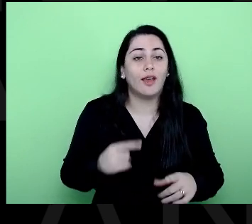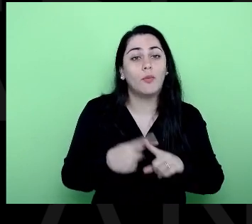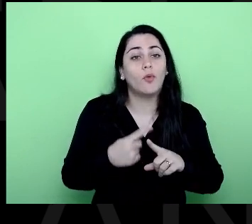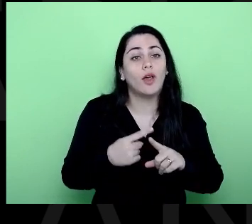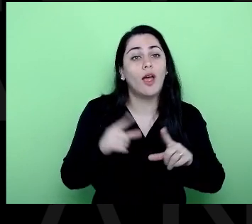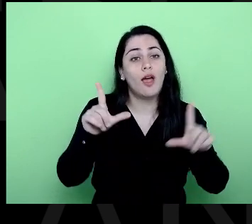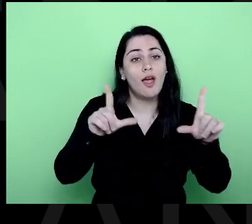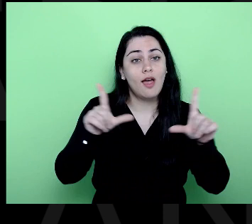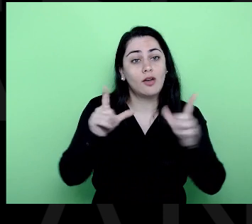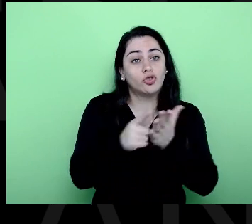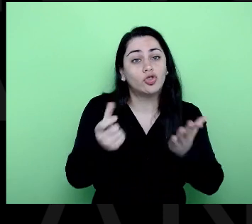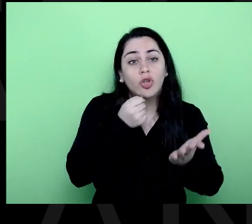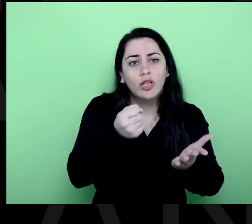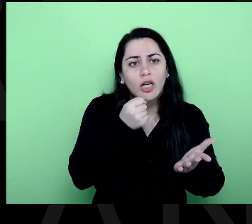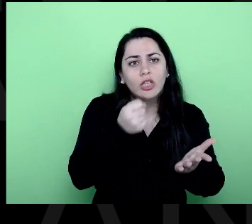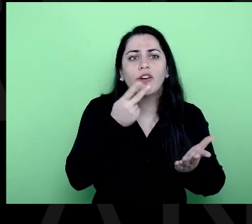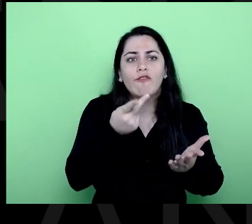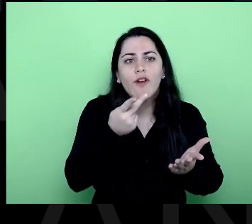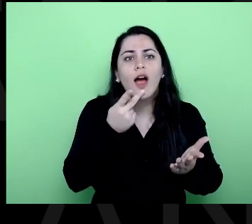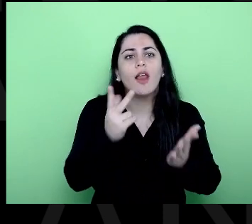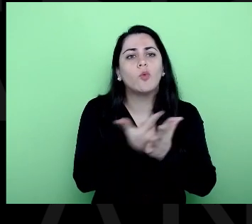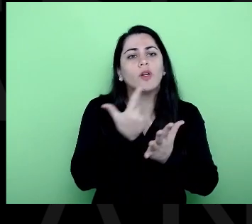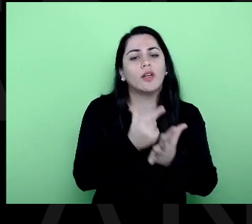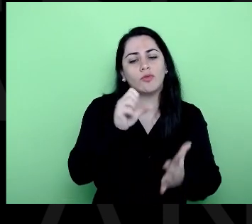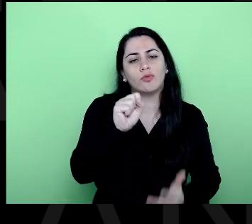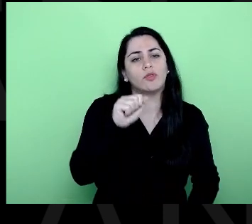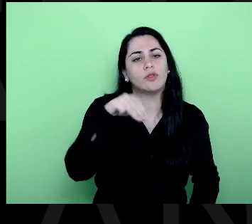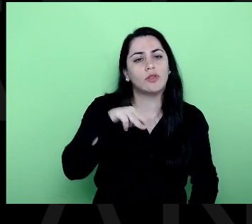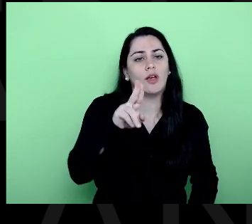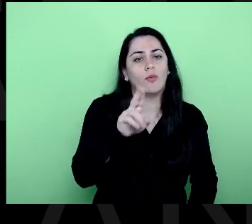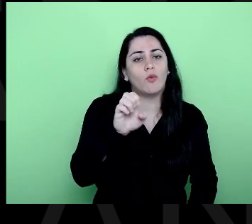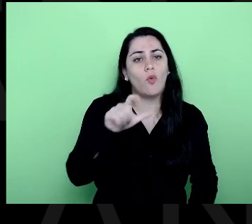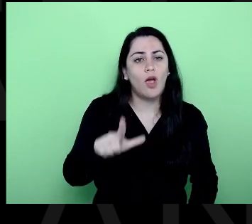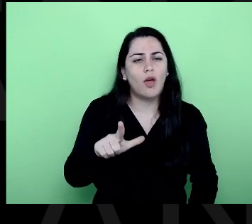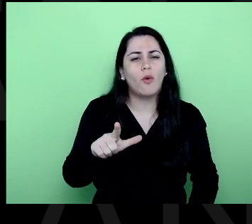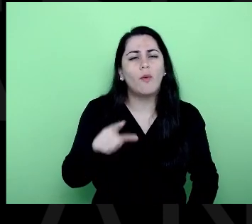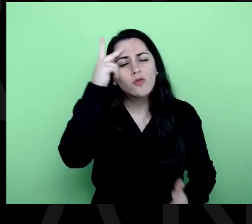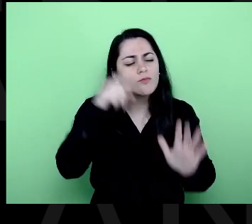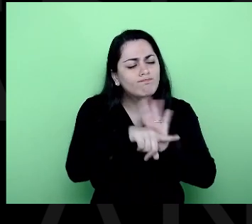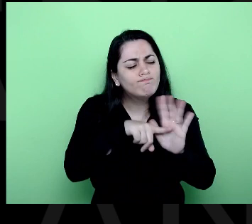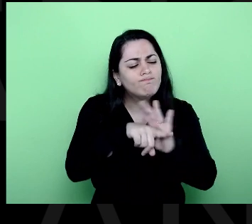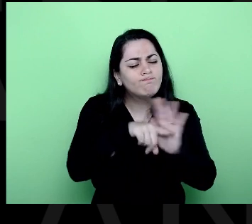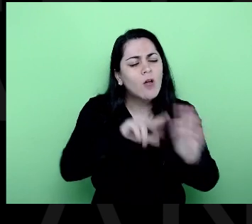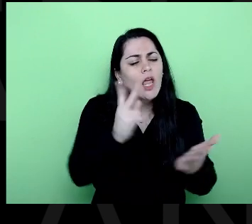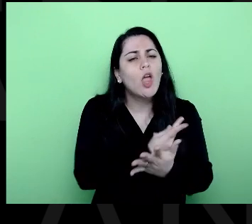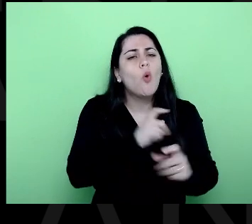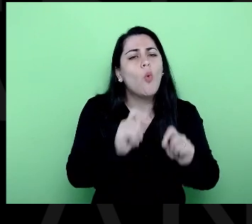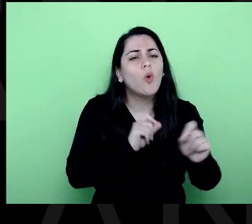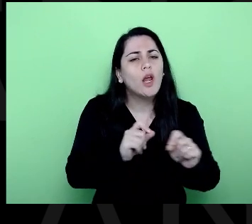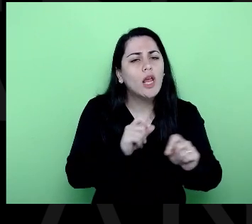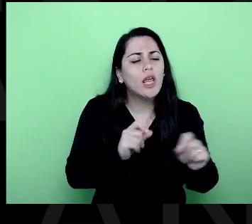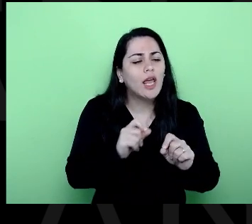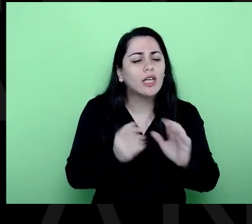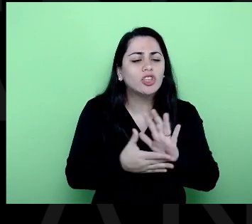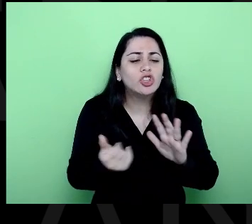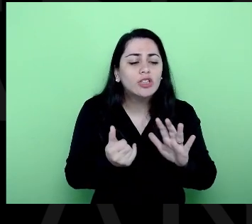o livro do Samuel, elas foram, os caras, né, foram lá pensar as coisas que o Samuel fez, tirando de